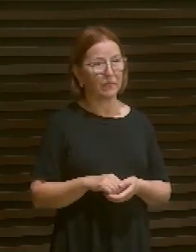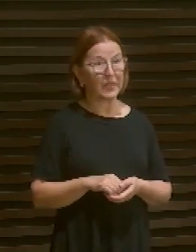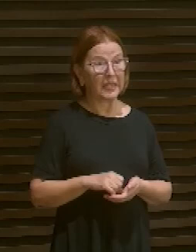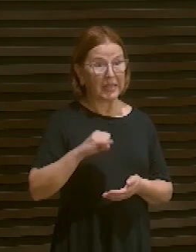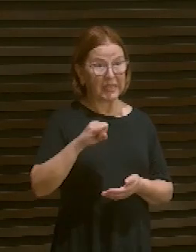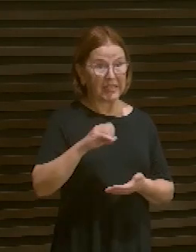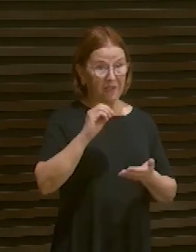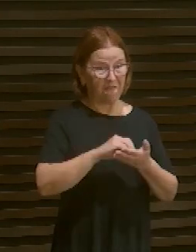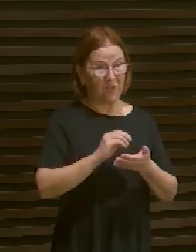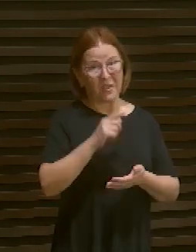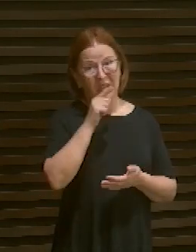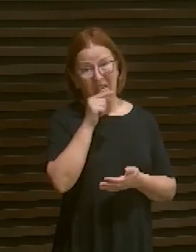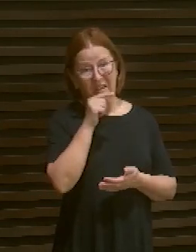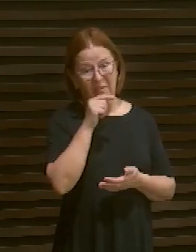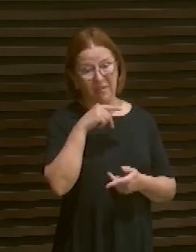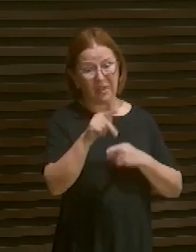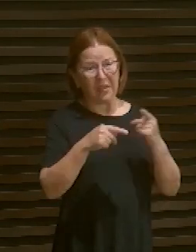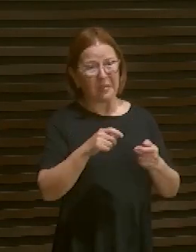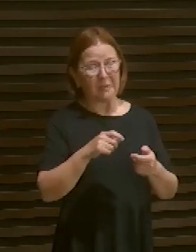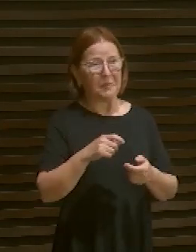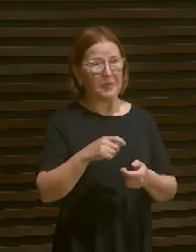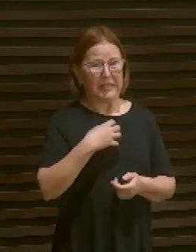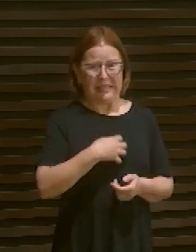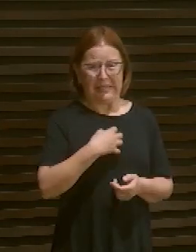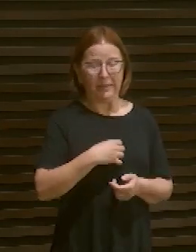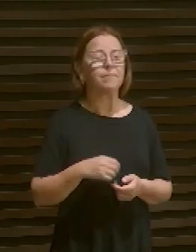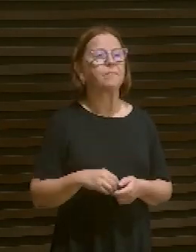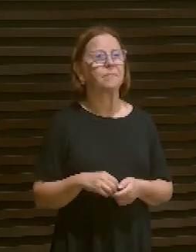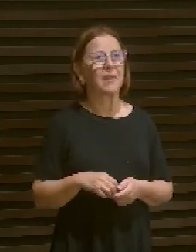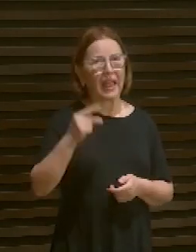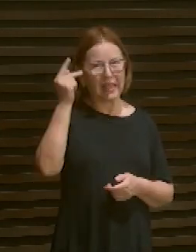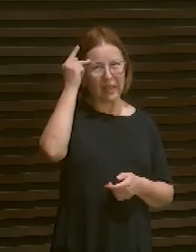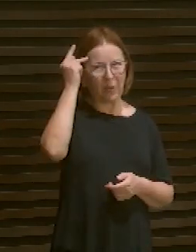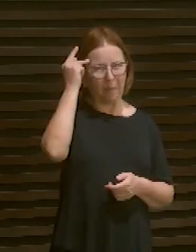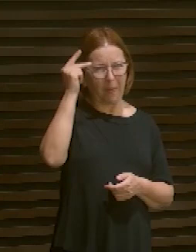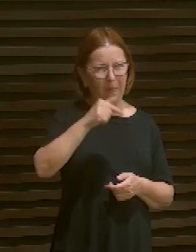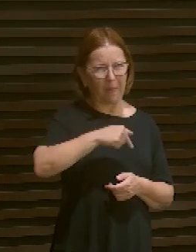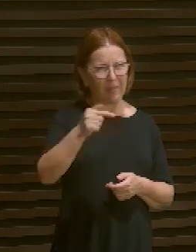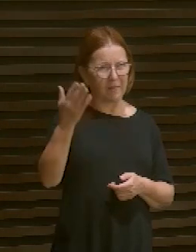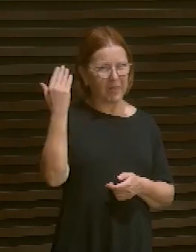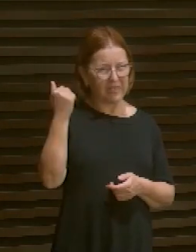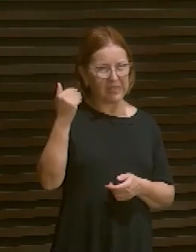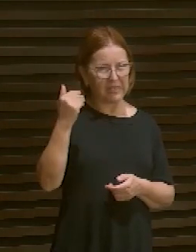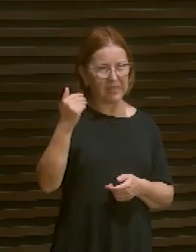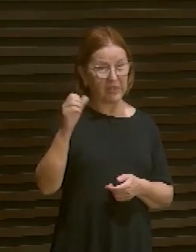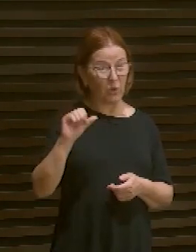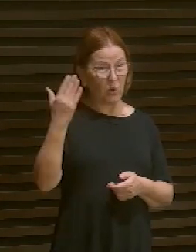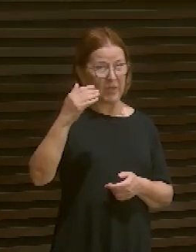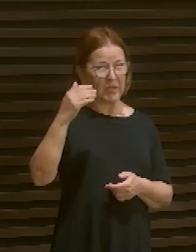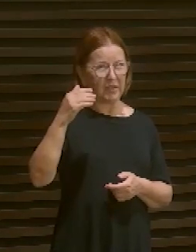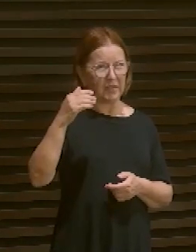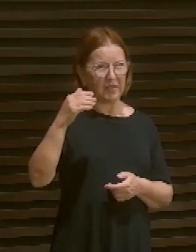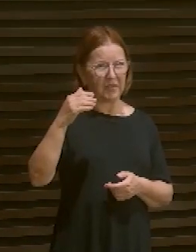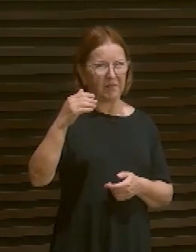água. São Paulo, esse final de semana passada, passou por uma tempestade.